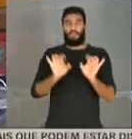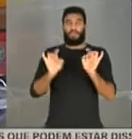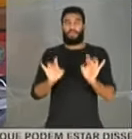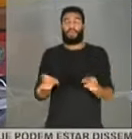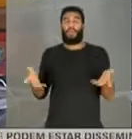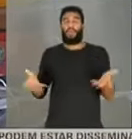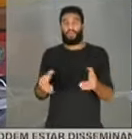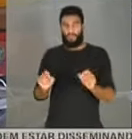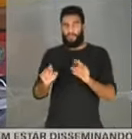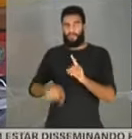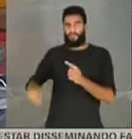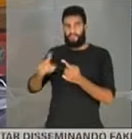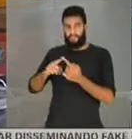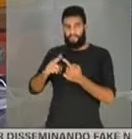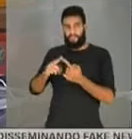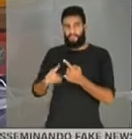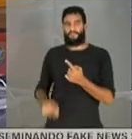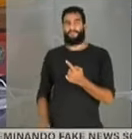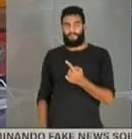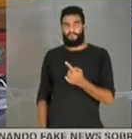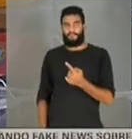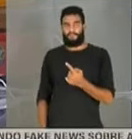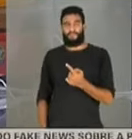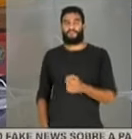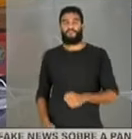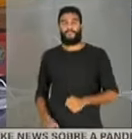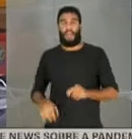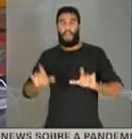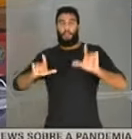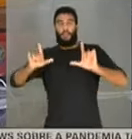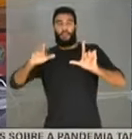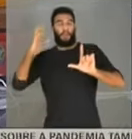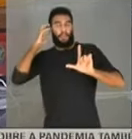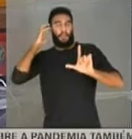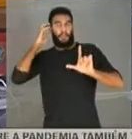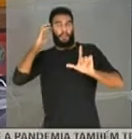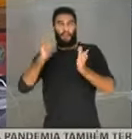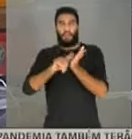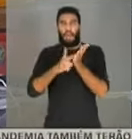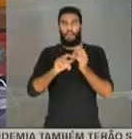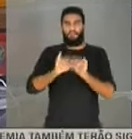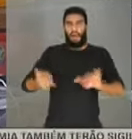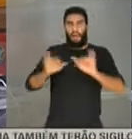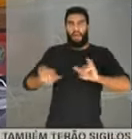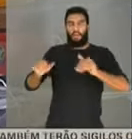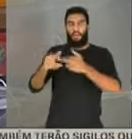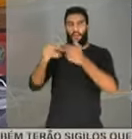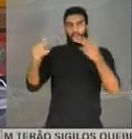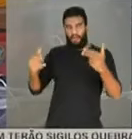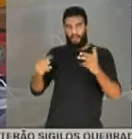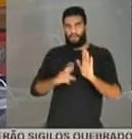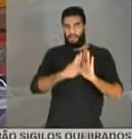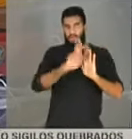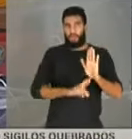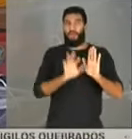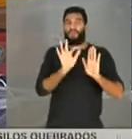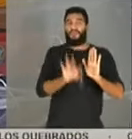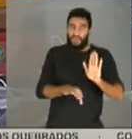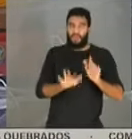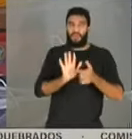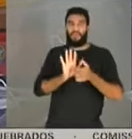hoje. Em primeiro lugar, a mídia noticia o teor e as conclusões do relatório final que